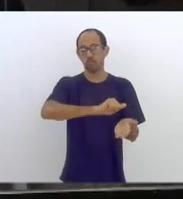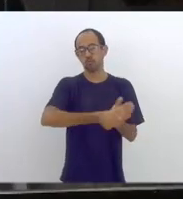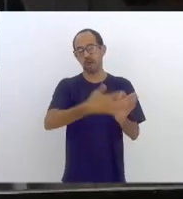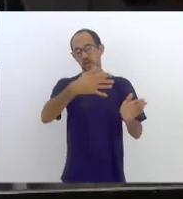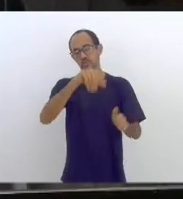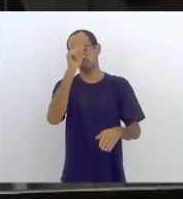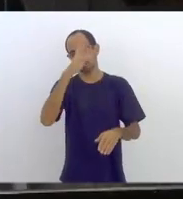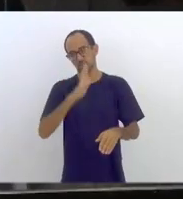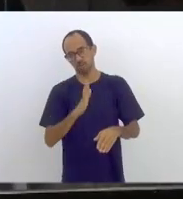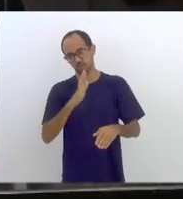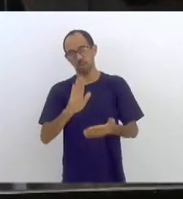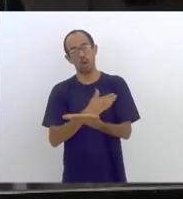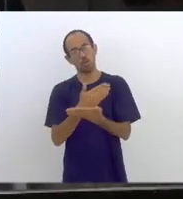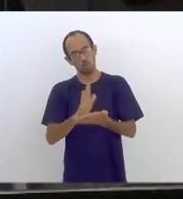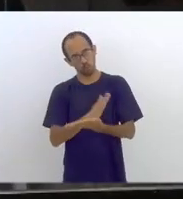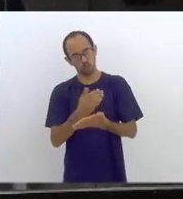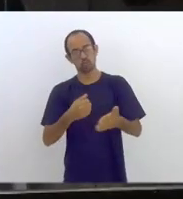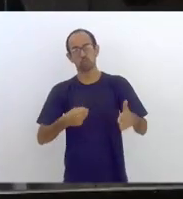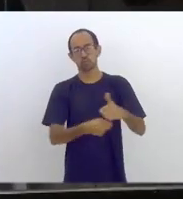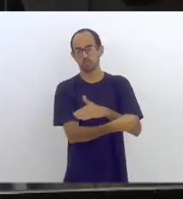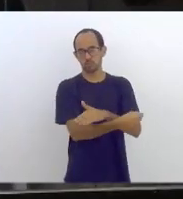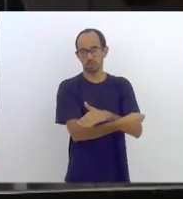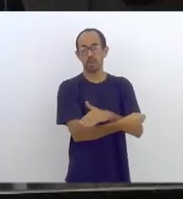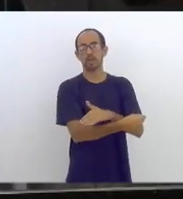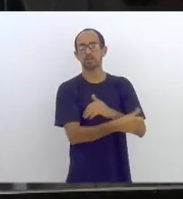detentores de mandato